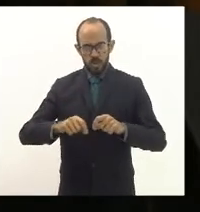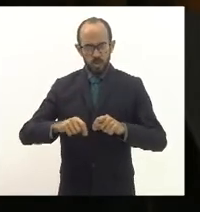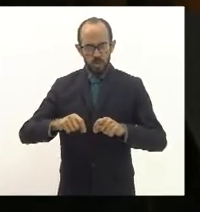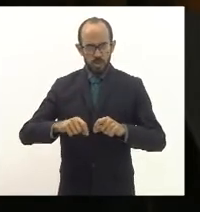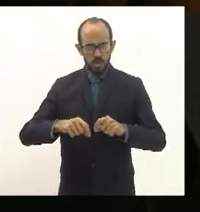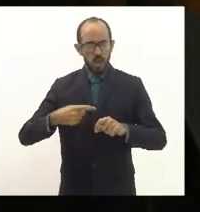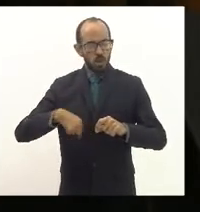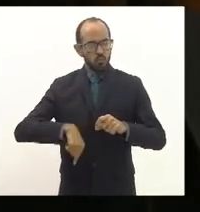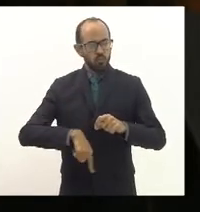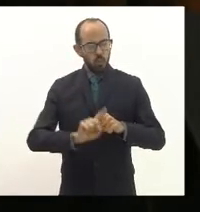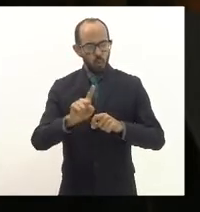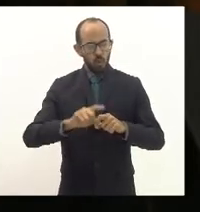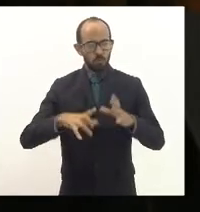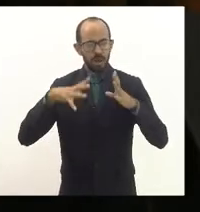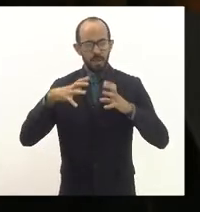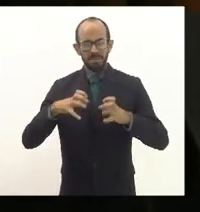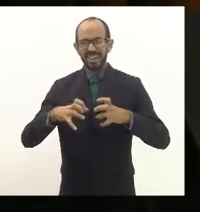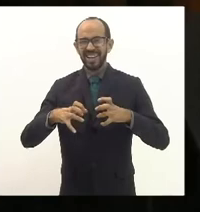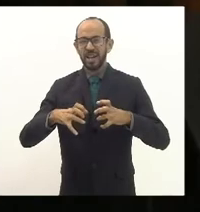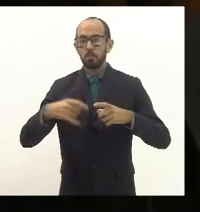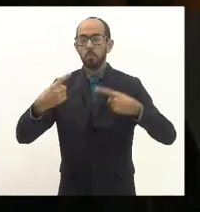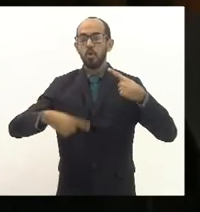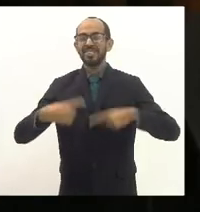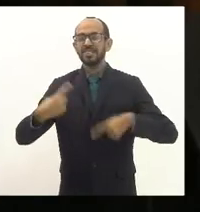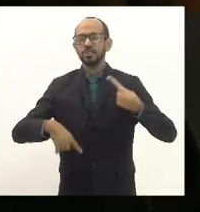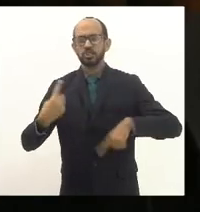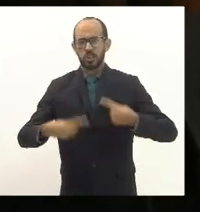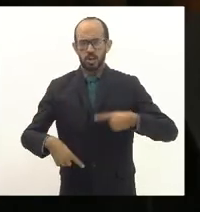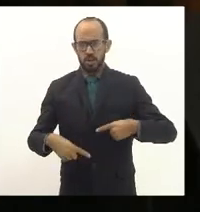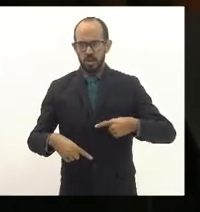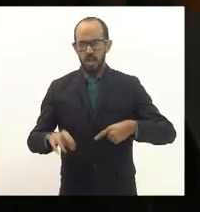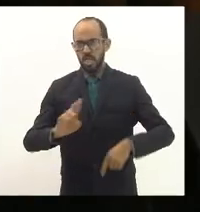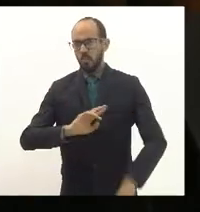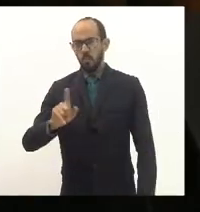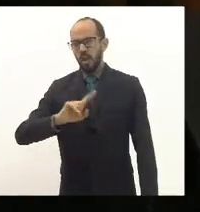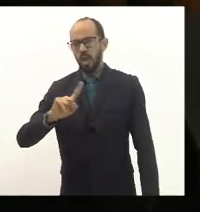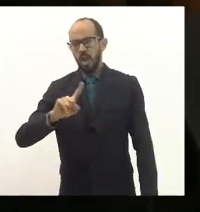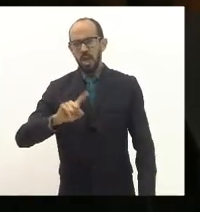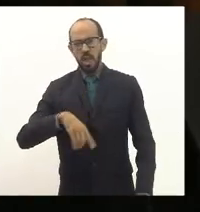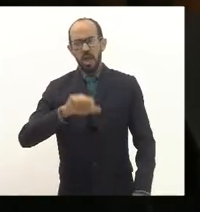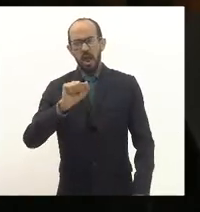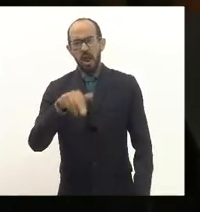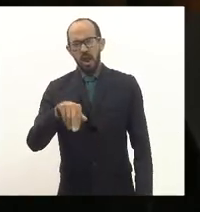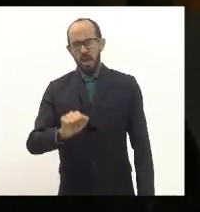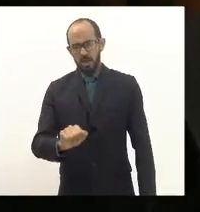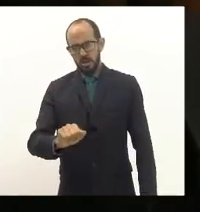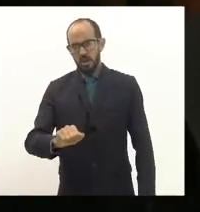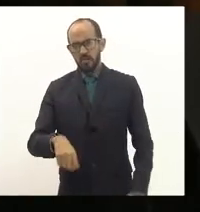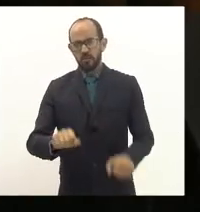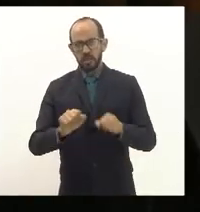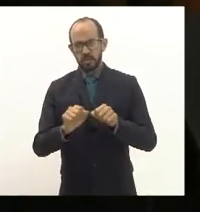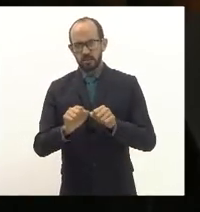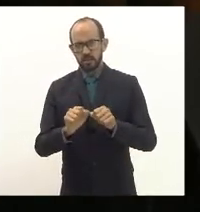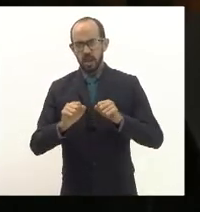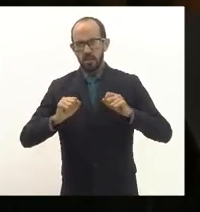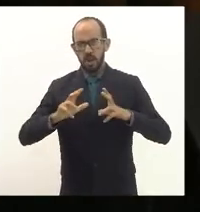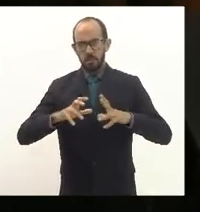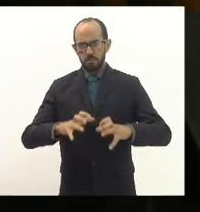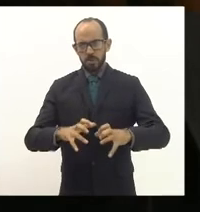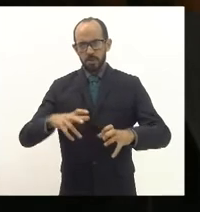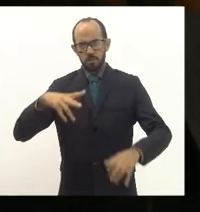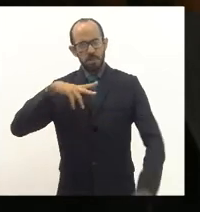embate no campo político. Não espere da deputada Alana Passos ir para um